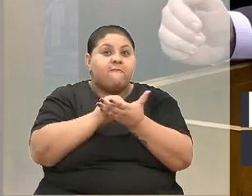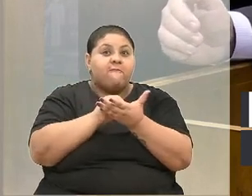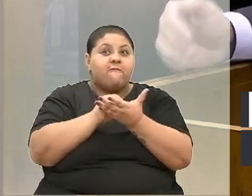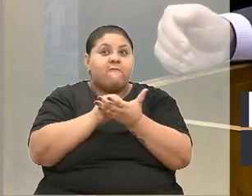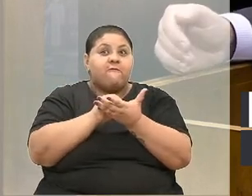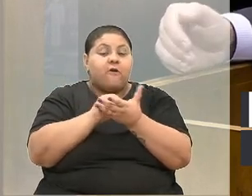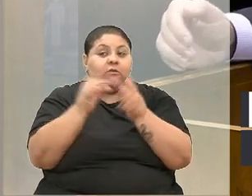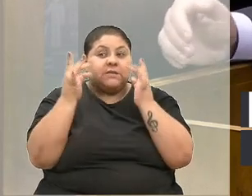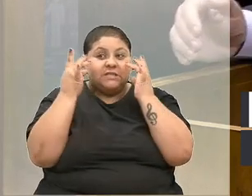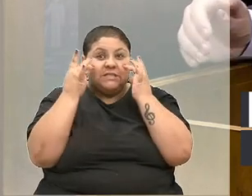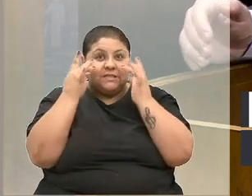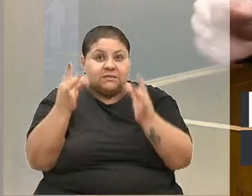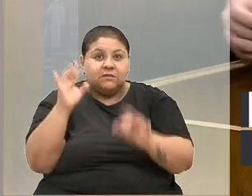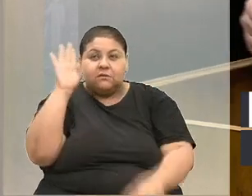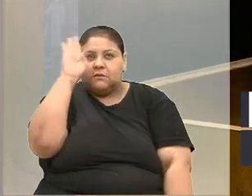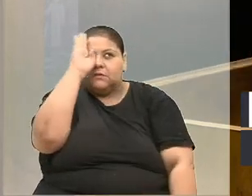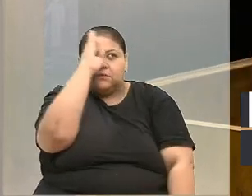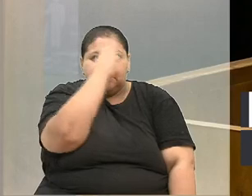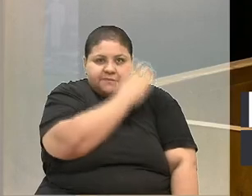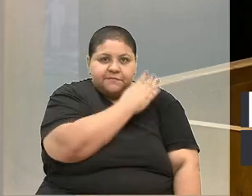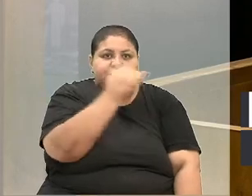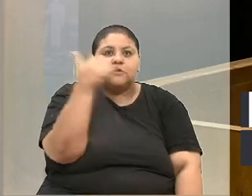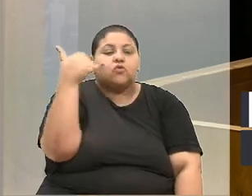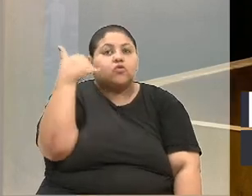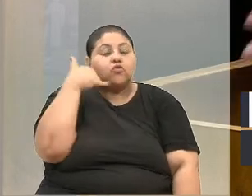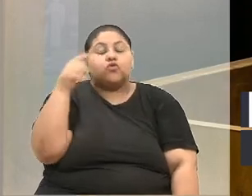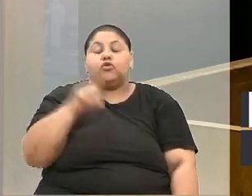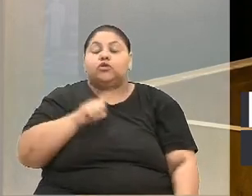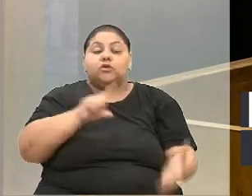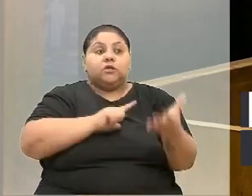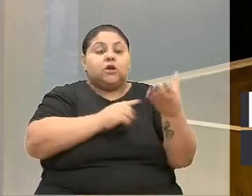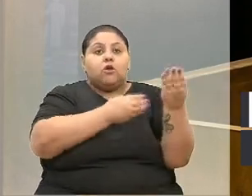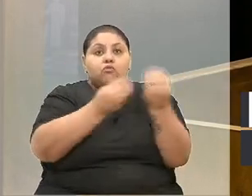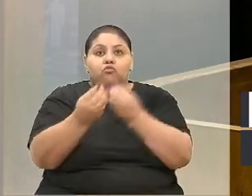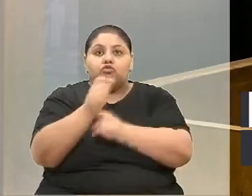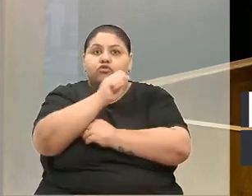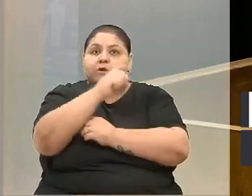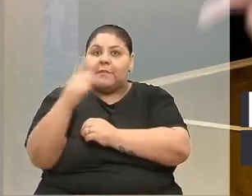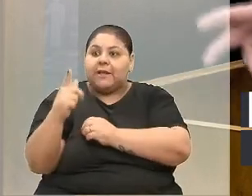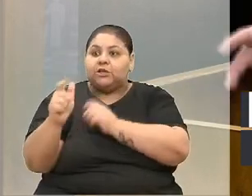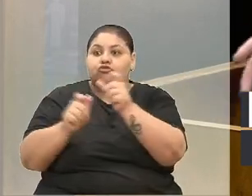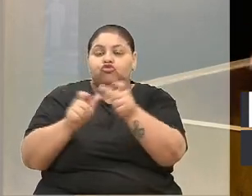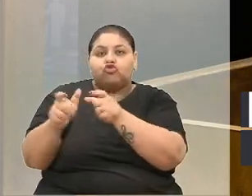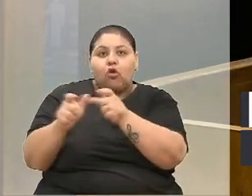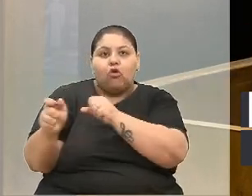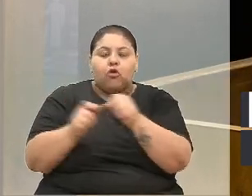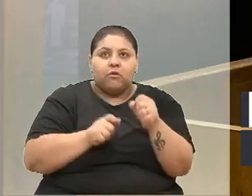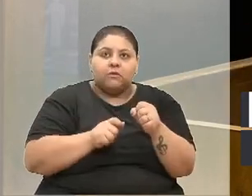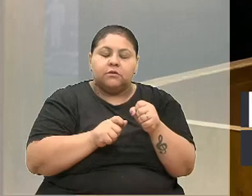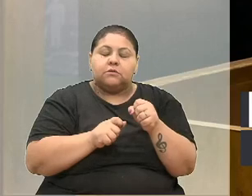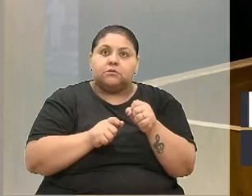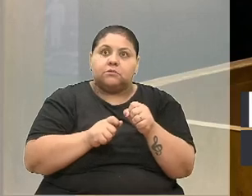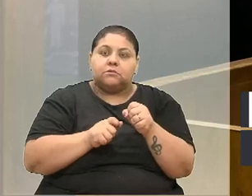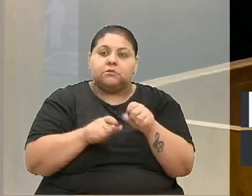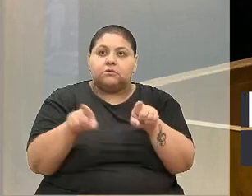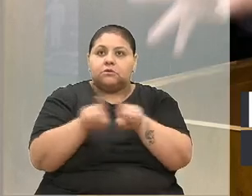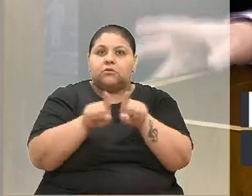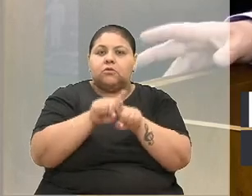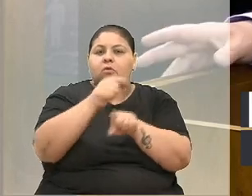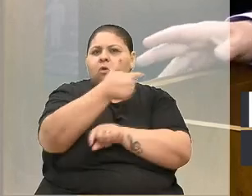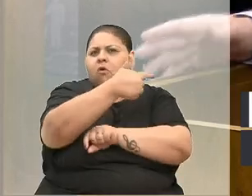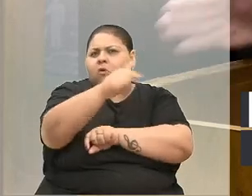muita distração. O celular ele tem inúmeros aplicativos, jogos que podem levar a